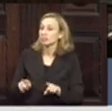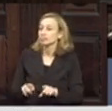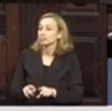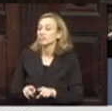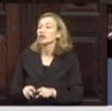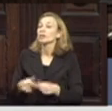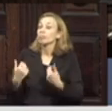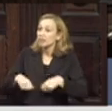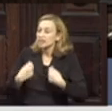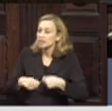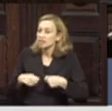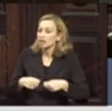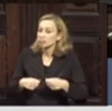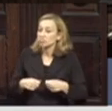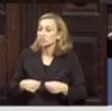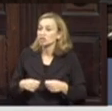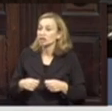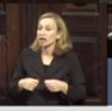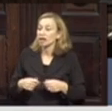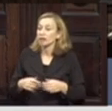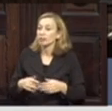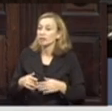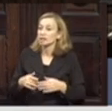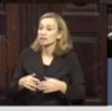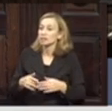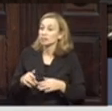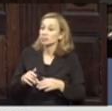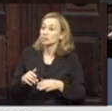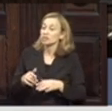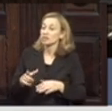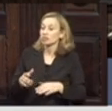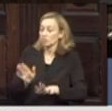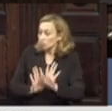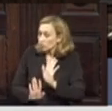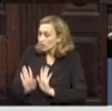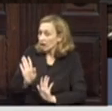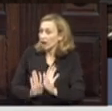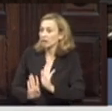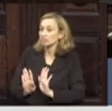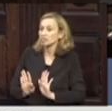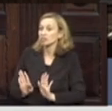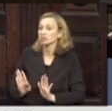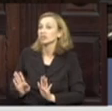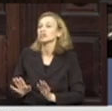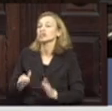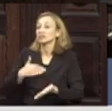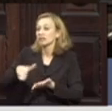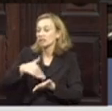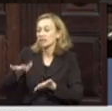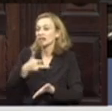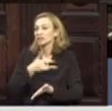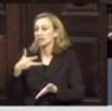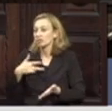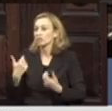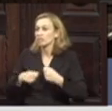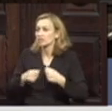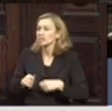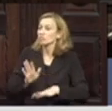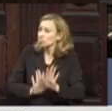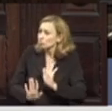que diz que a cidade do Rio de Janeiro é aquela, dentre todas as cidades, com maior possibilidade